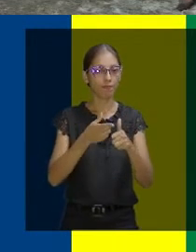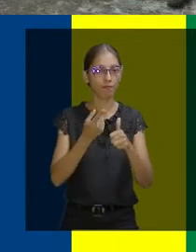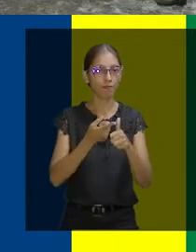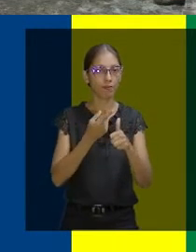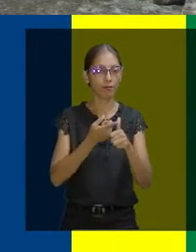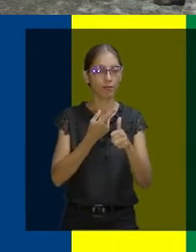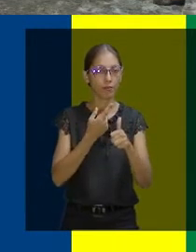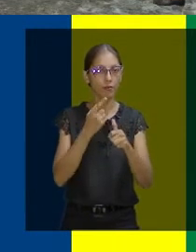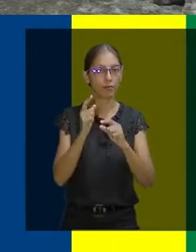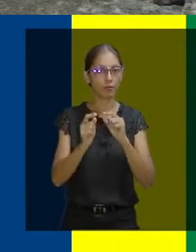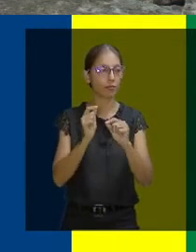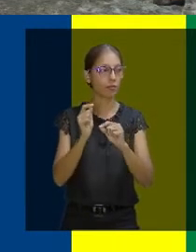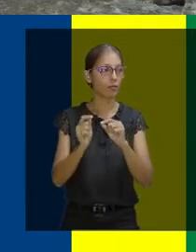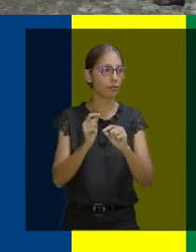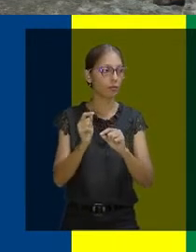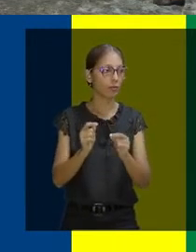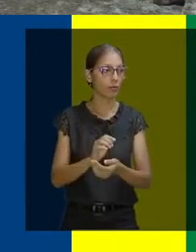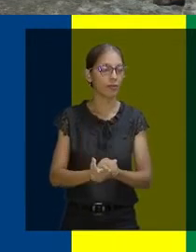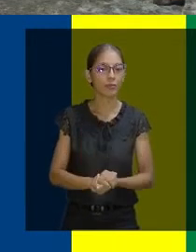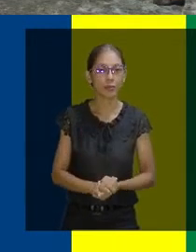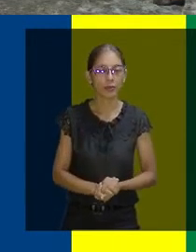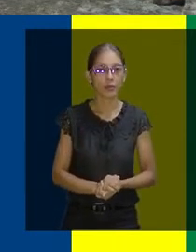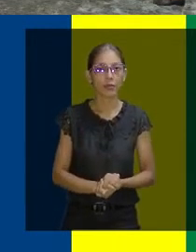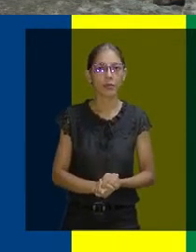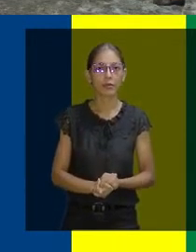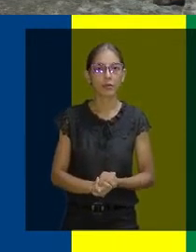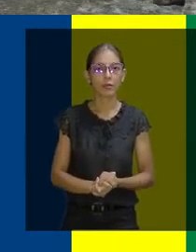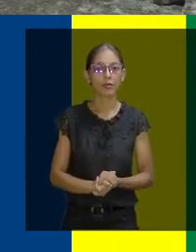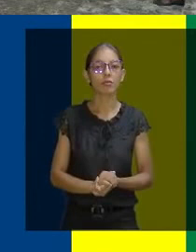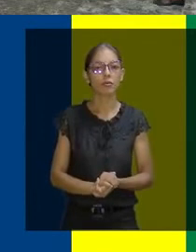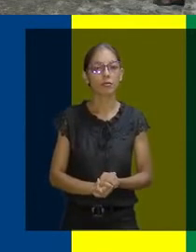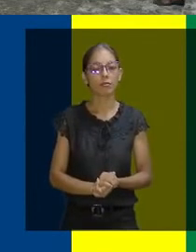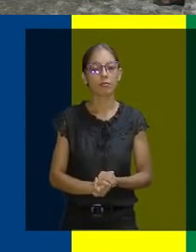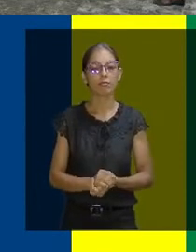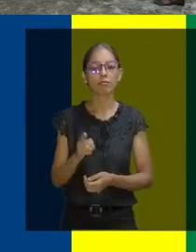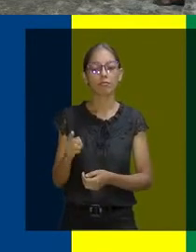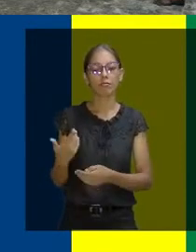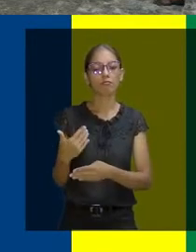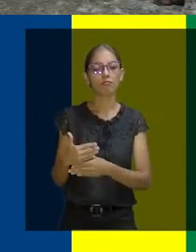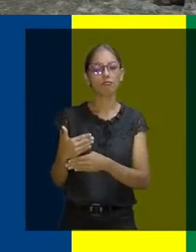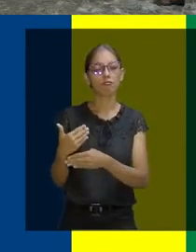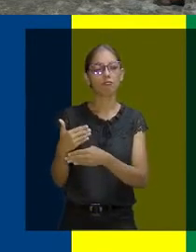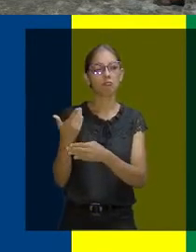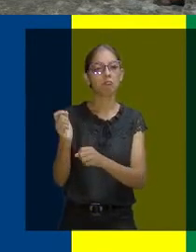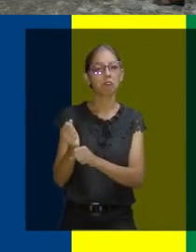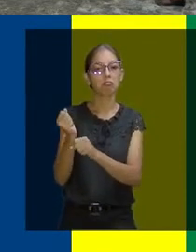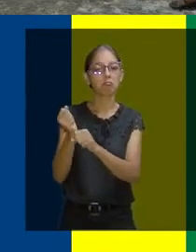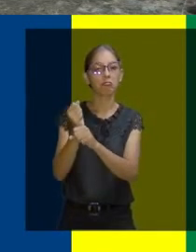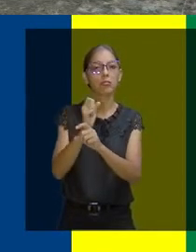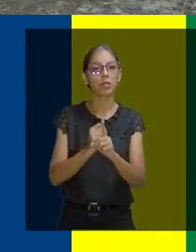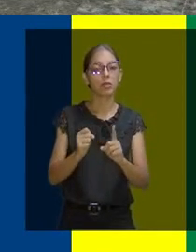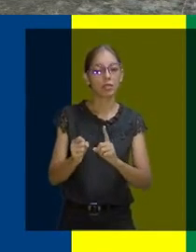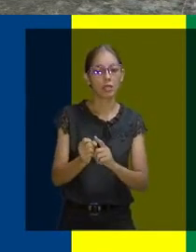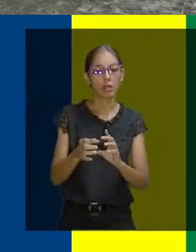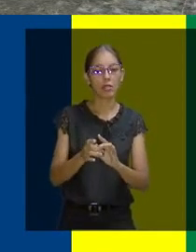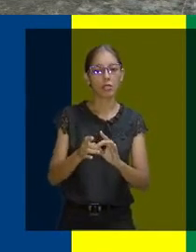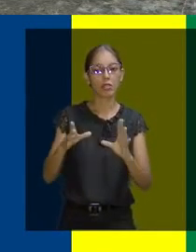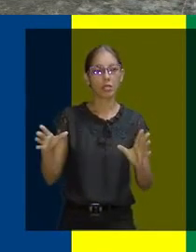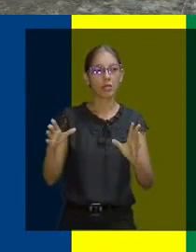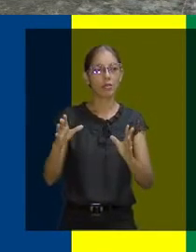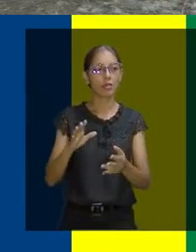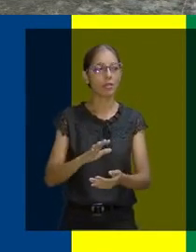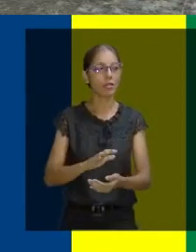dela é construir uma sociedade livre, justa e solidária, erradicar a pobreza